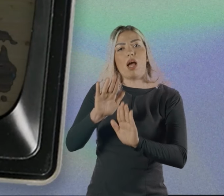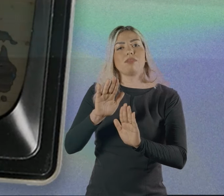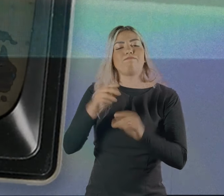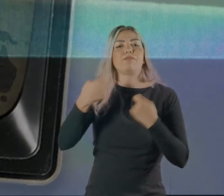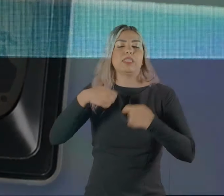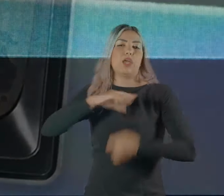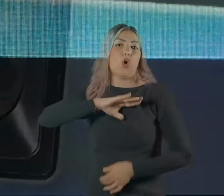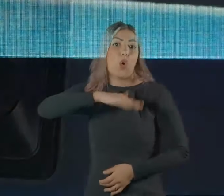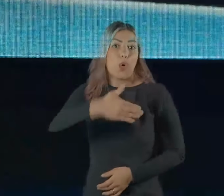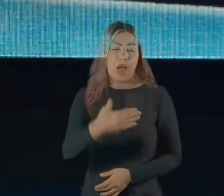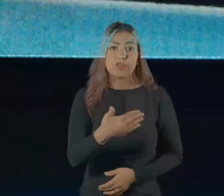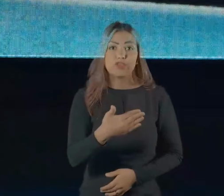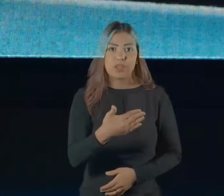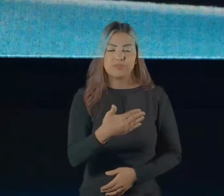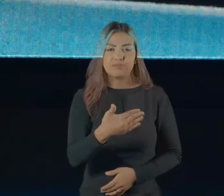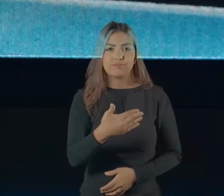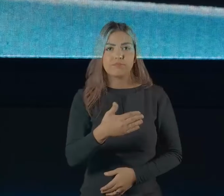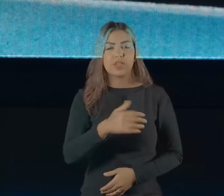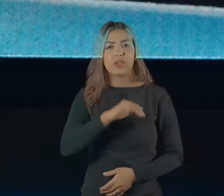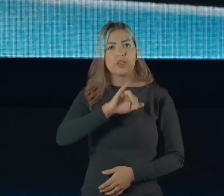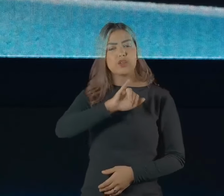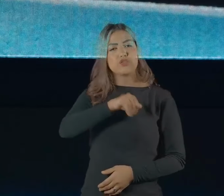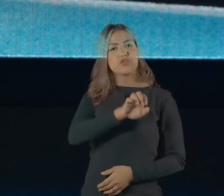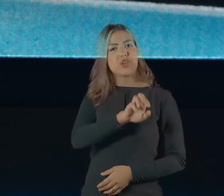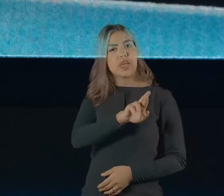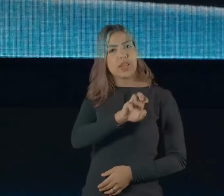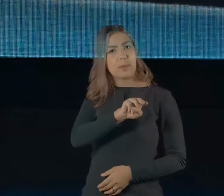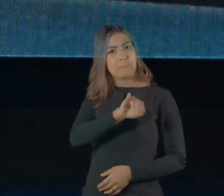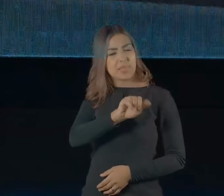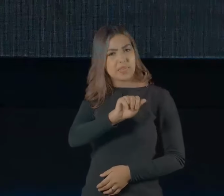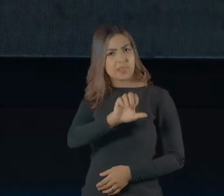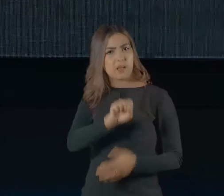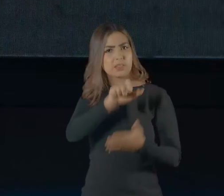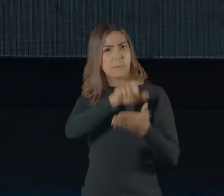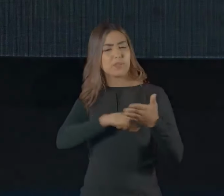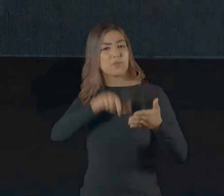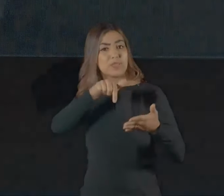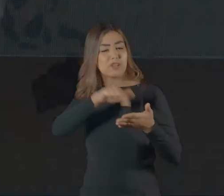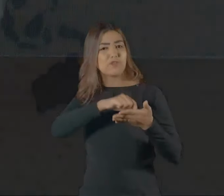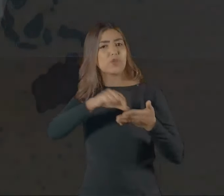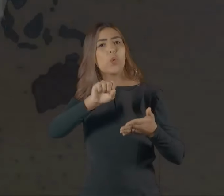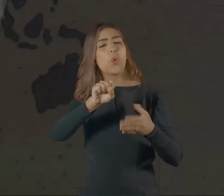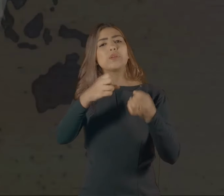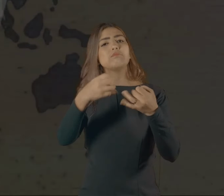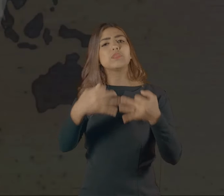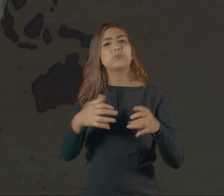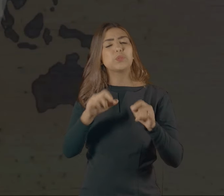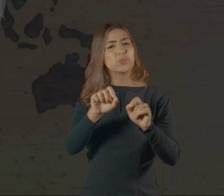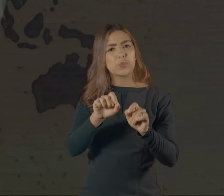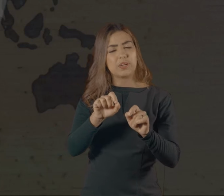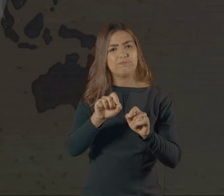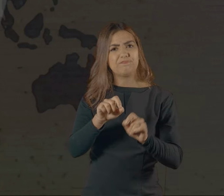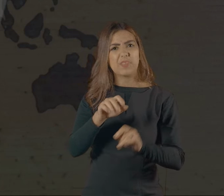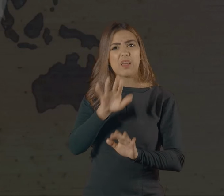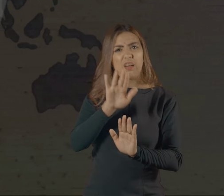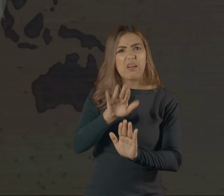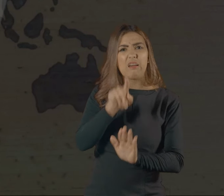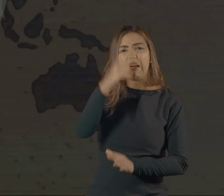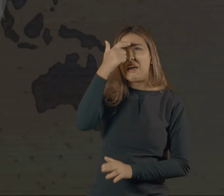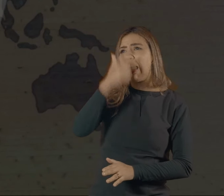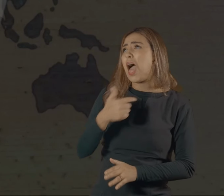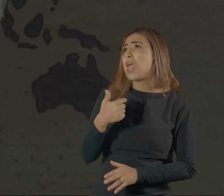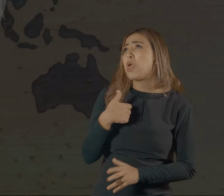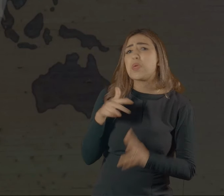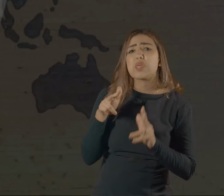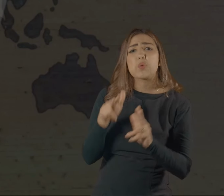Jeremias 1, 7 e 8 diz assim: mas o Senhor me disse, não digas, não passo de uma criança, porque a todos